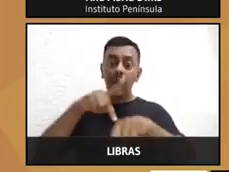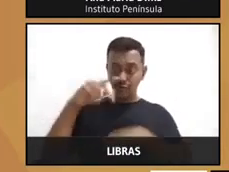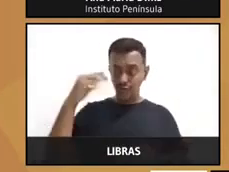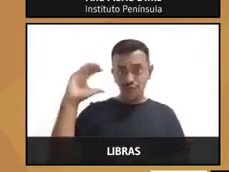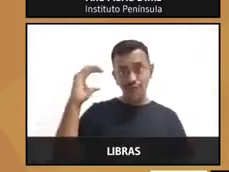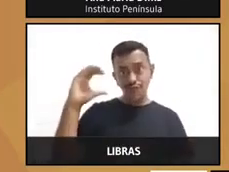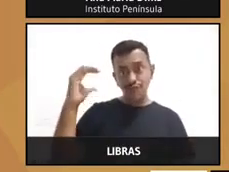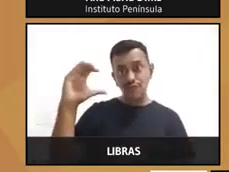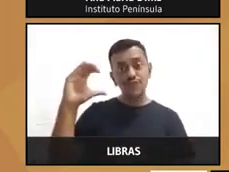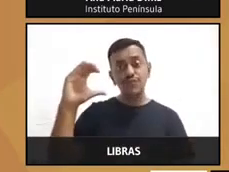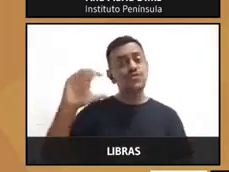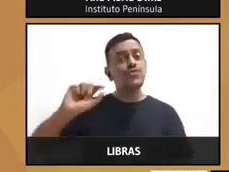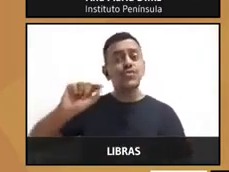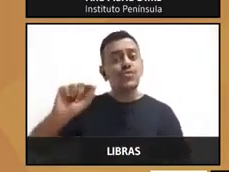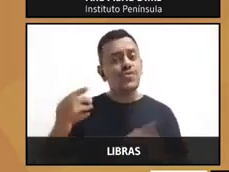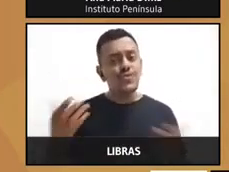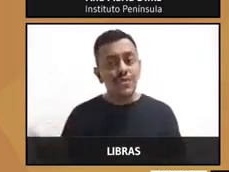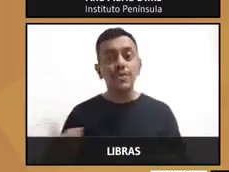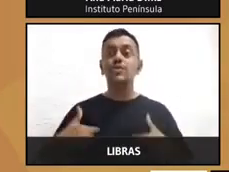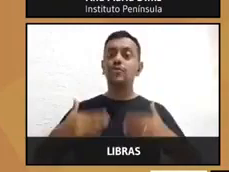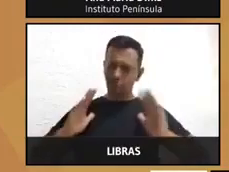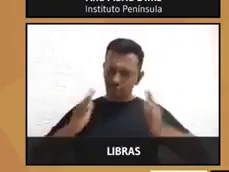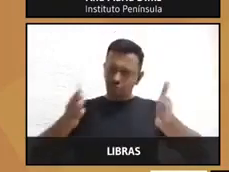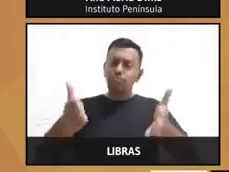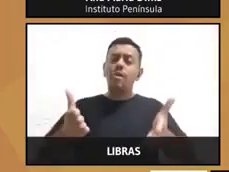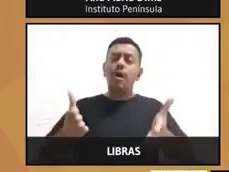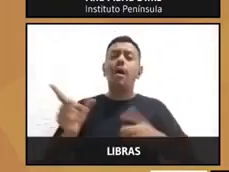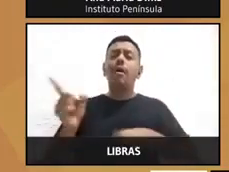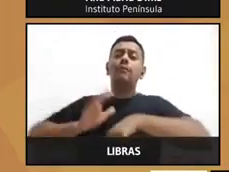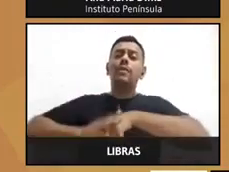fizeram foi